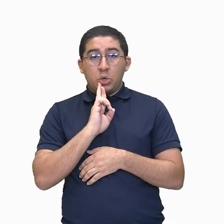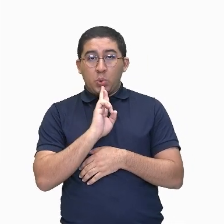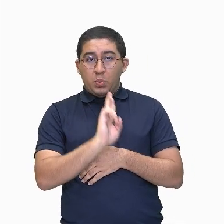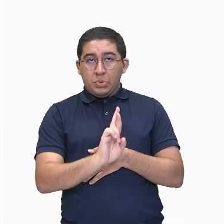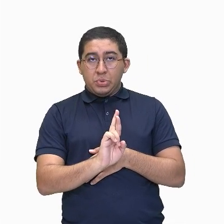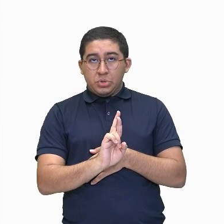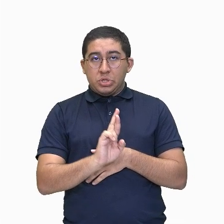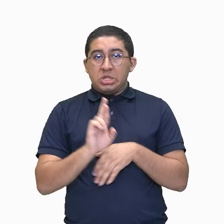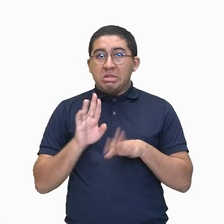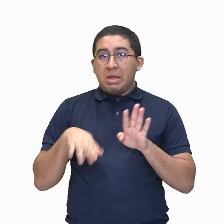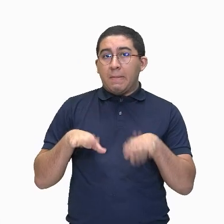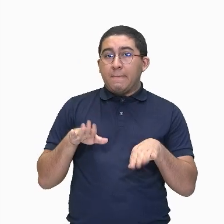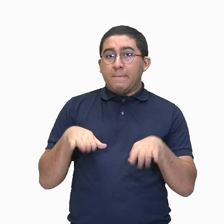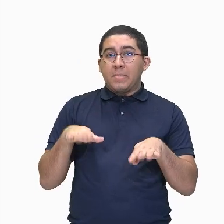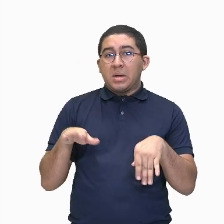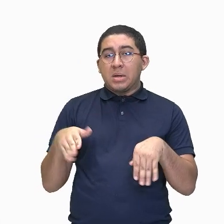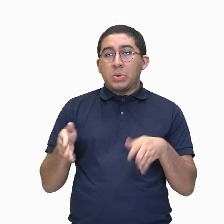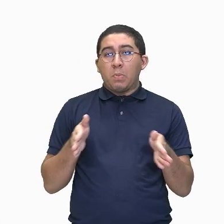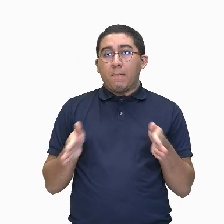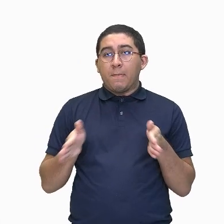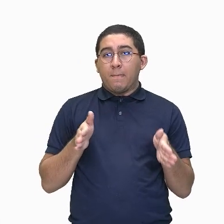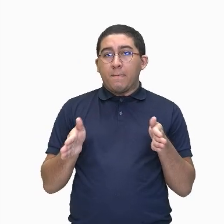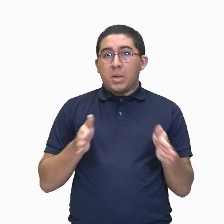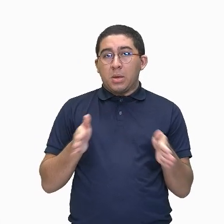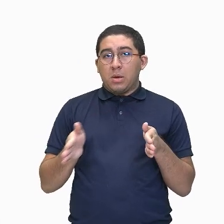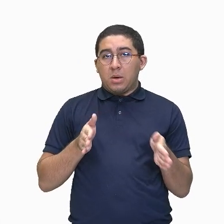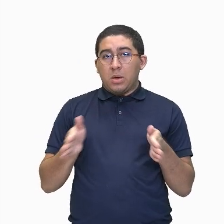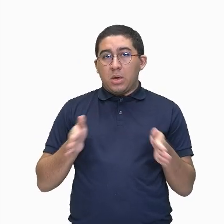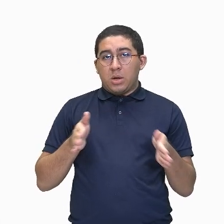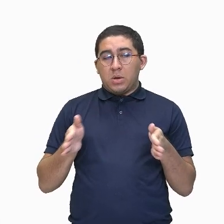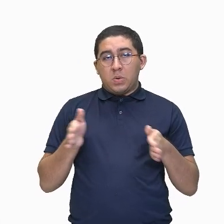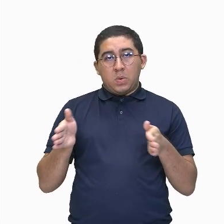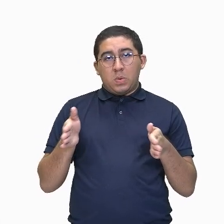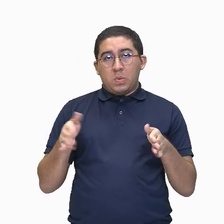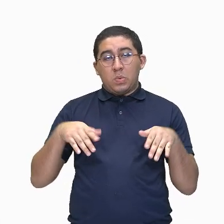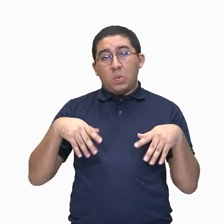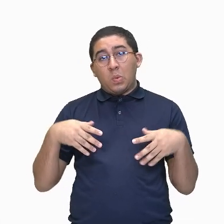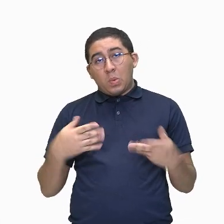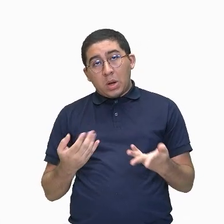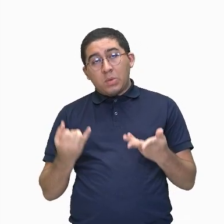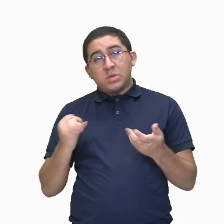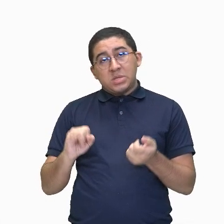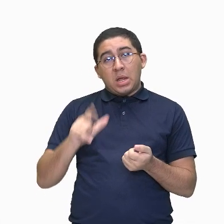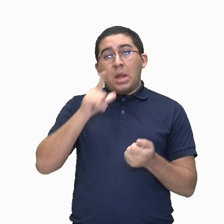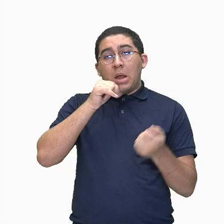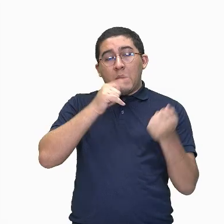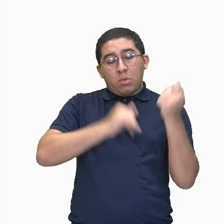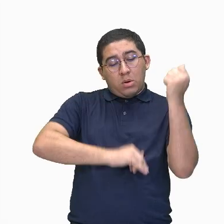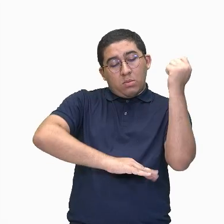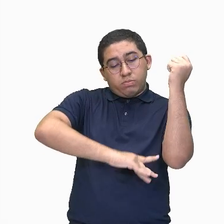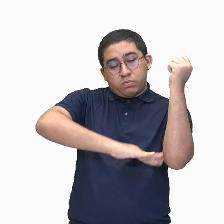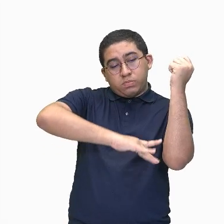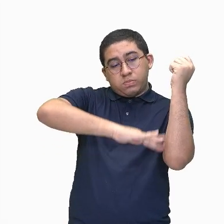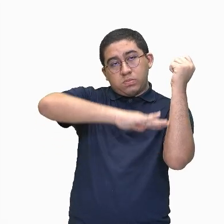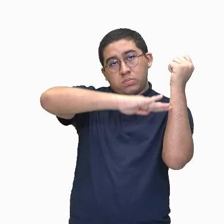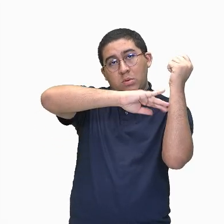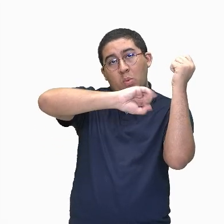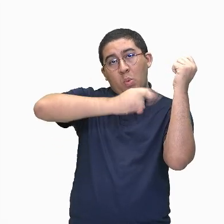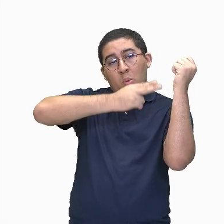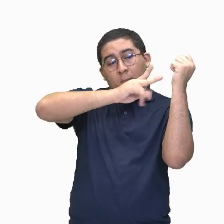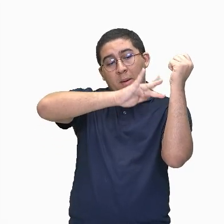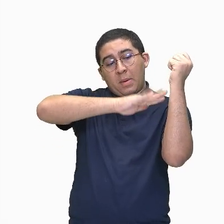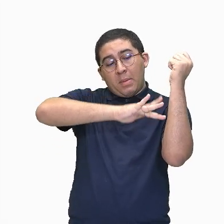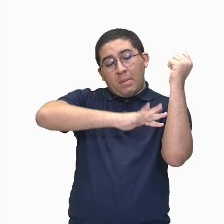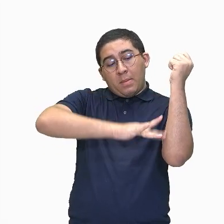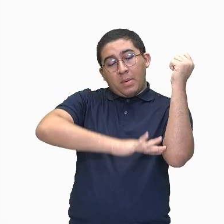da época. O que é essa época que ele quer dizer? Se é no tempo da cheia ou se é no tempo da seca. Porque aqui no Amazonas nós